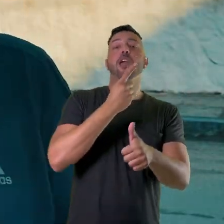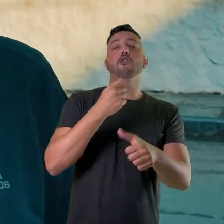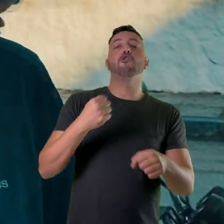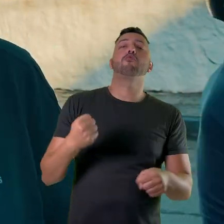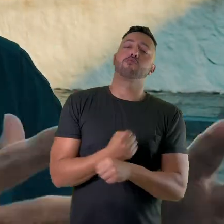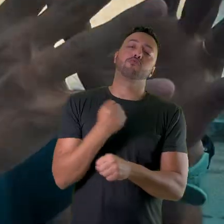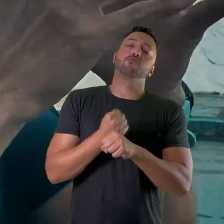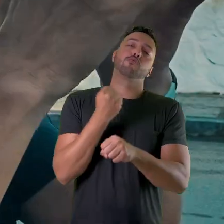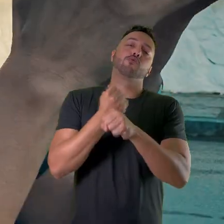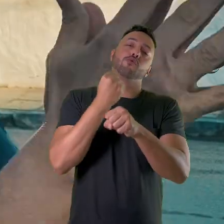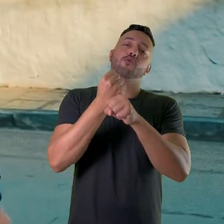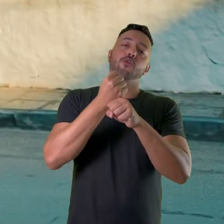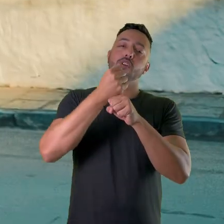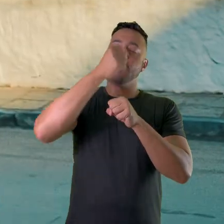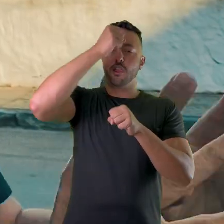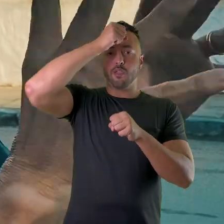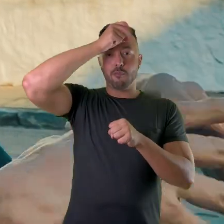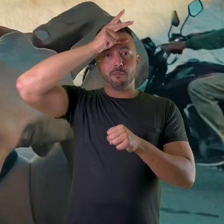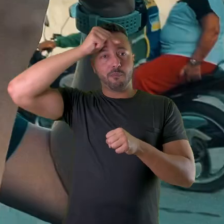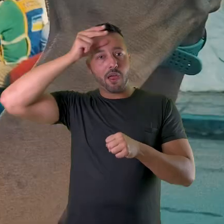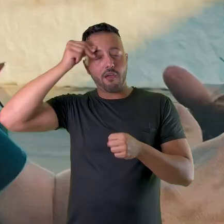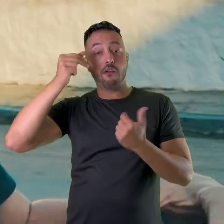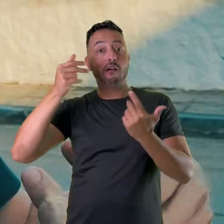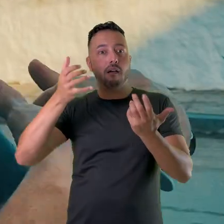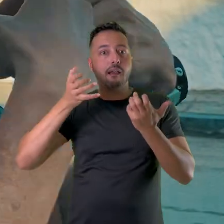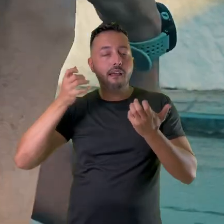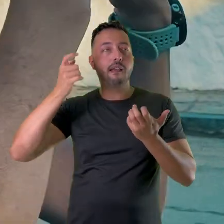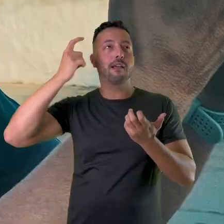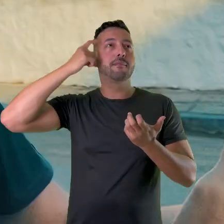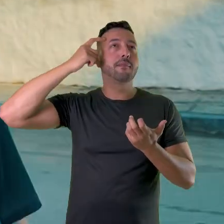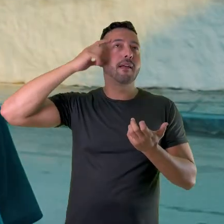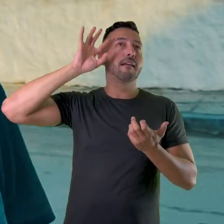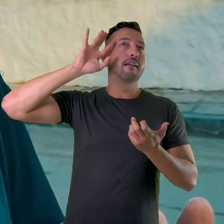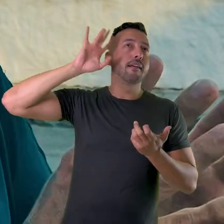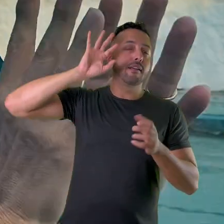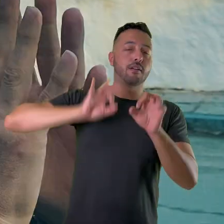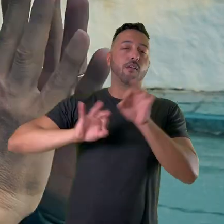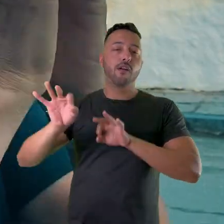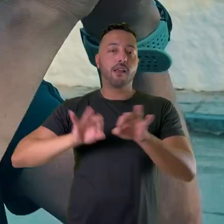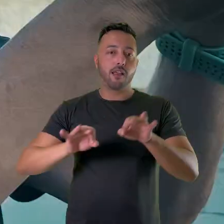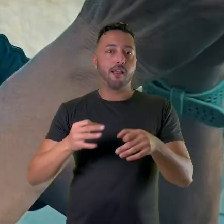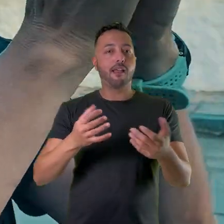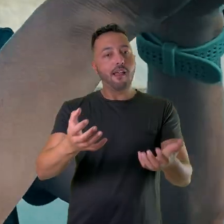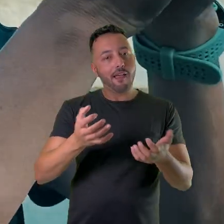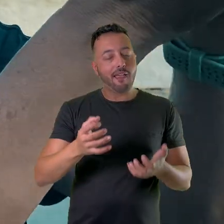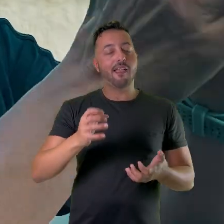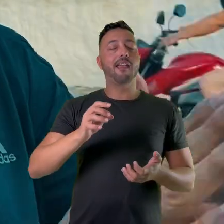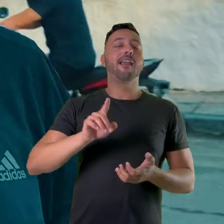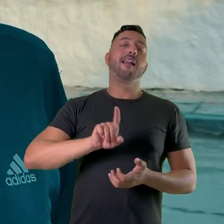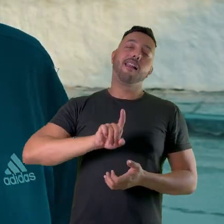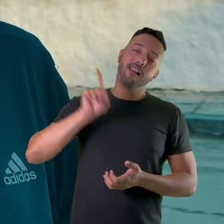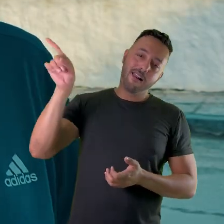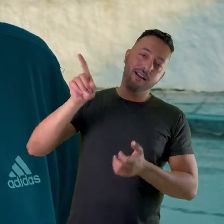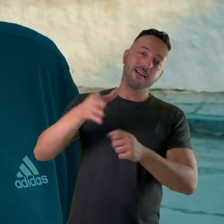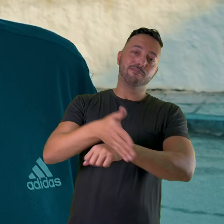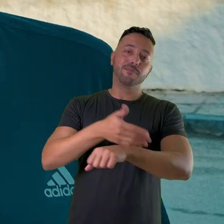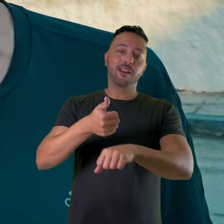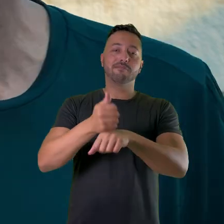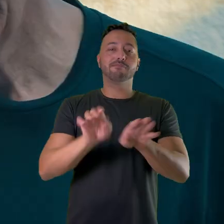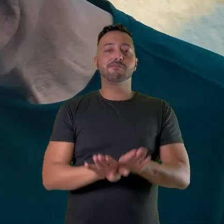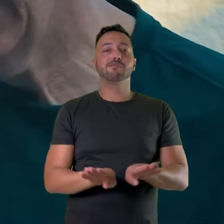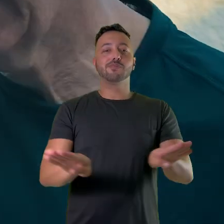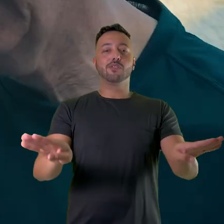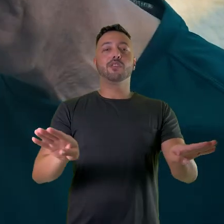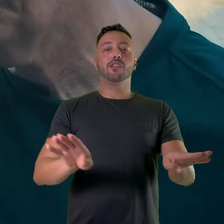prédio público, como sede da prefeitura, pensado, organizado, se pensou para ser lá na Praça Duque de